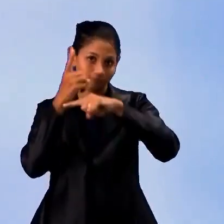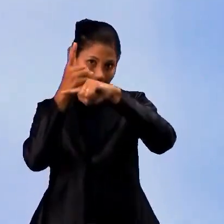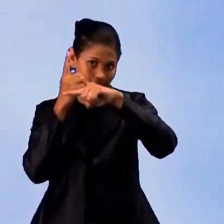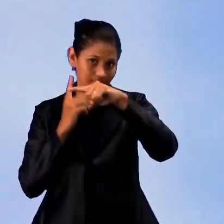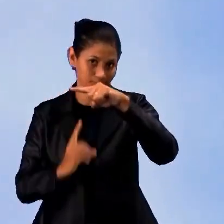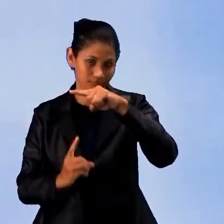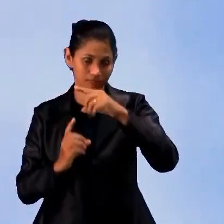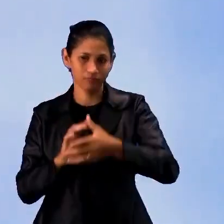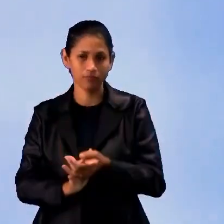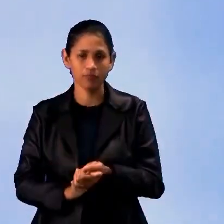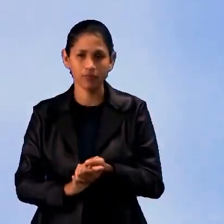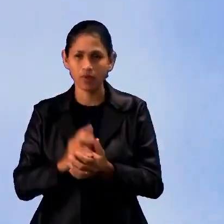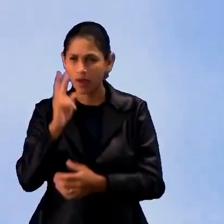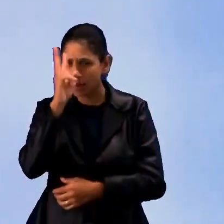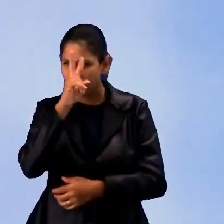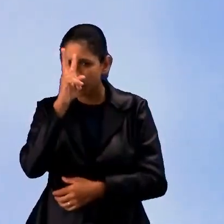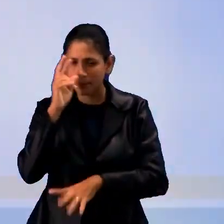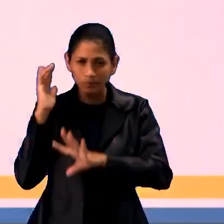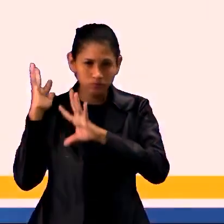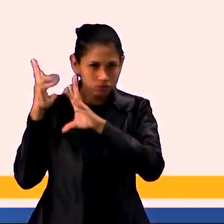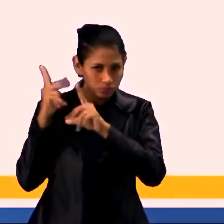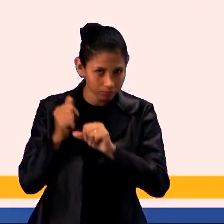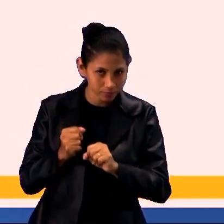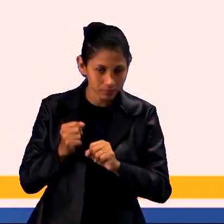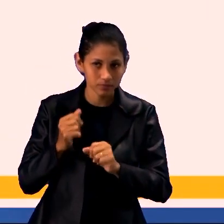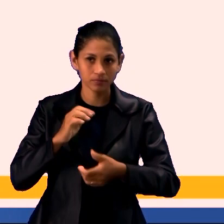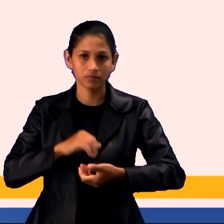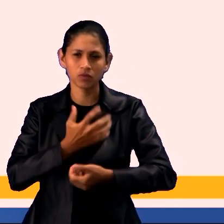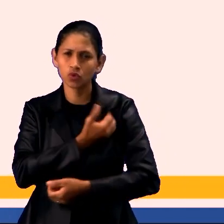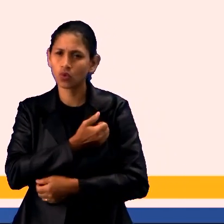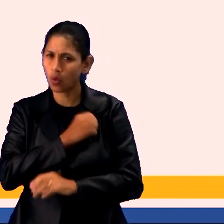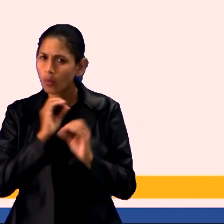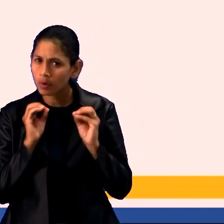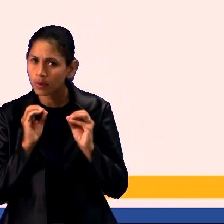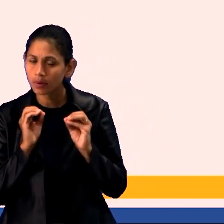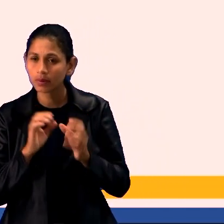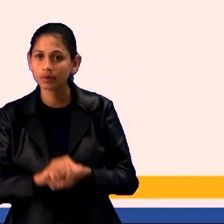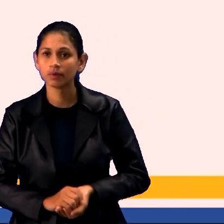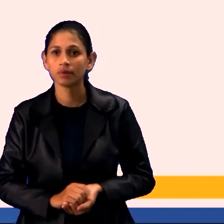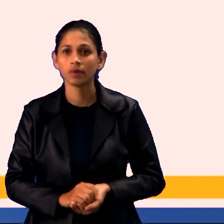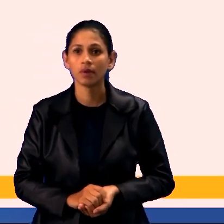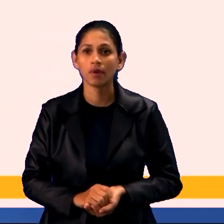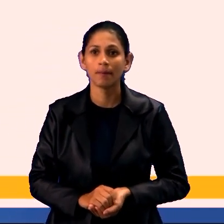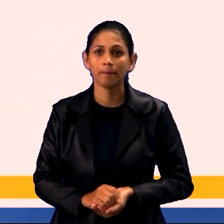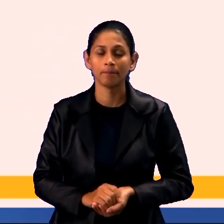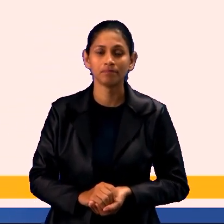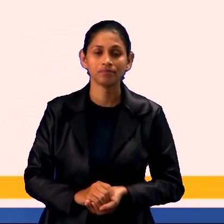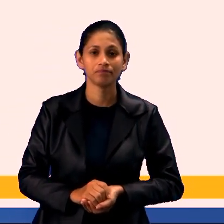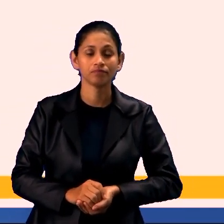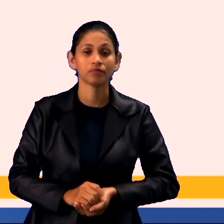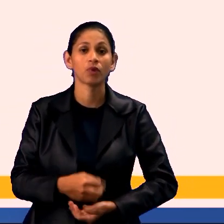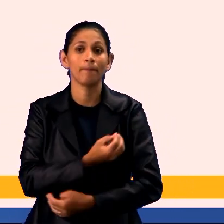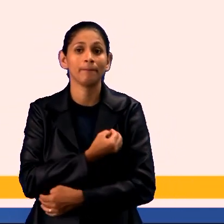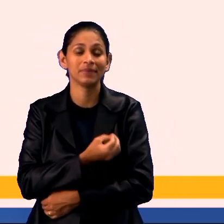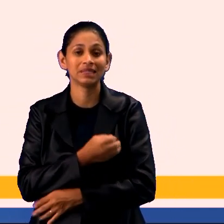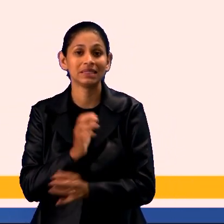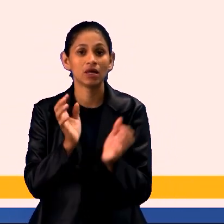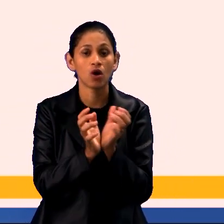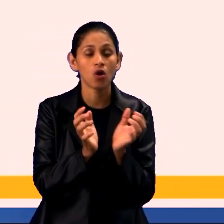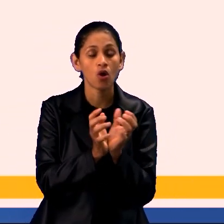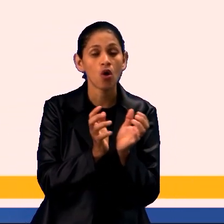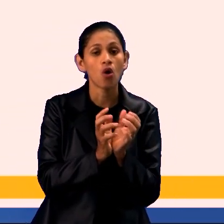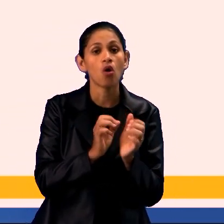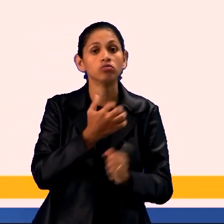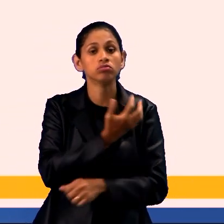lá? Vamos relembrar que números são esses? Olha só, pertencem ao conjunto dos